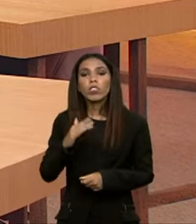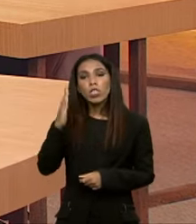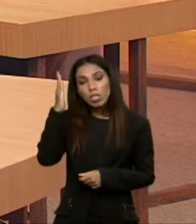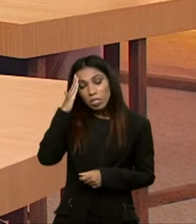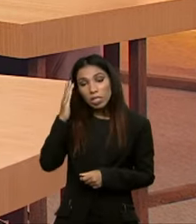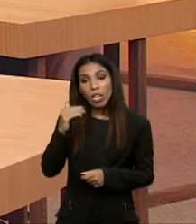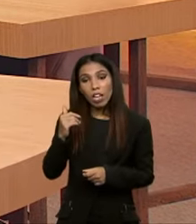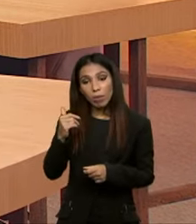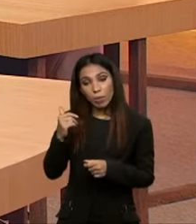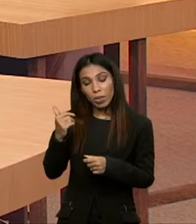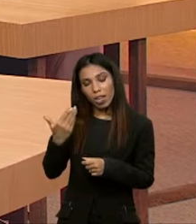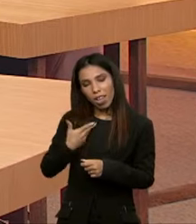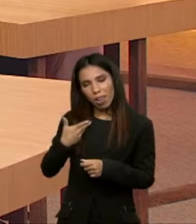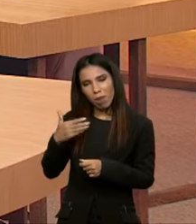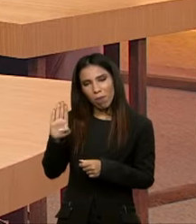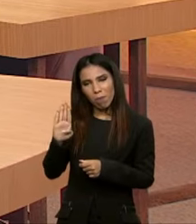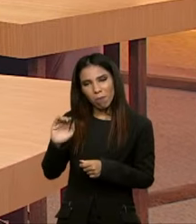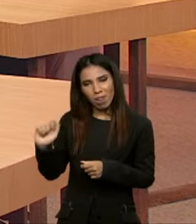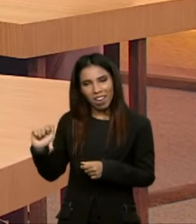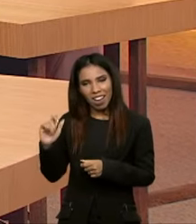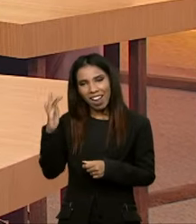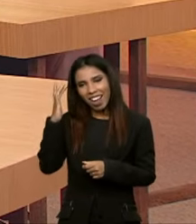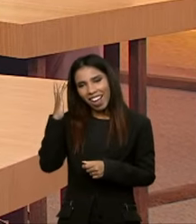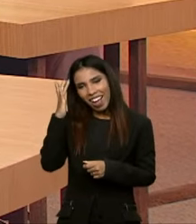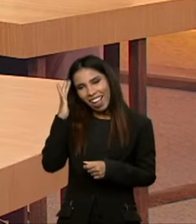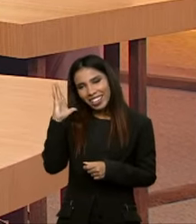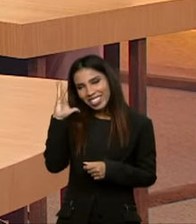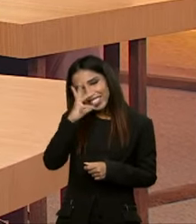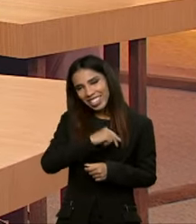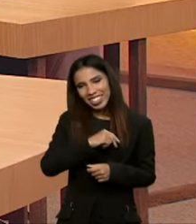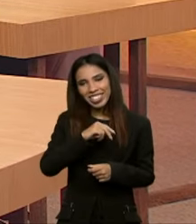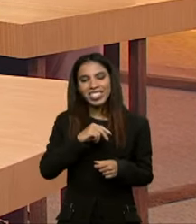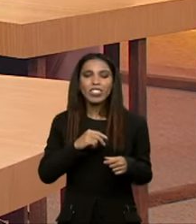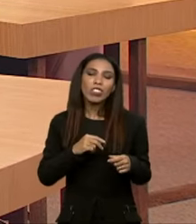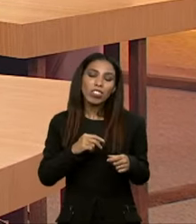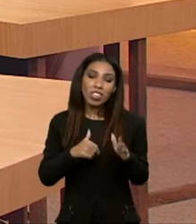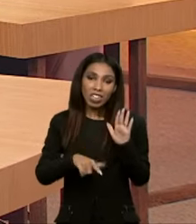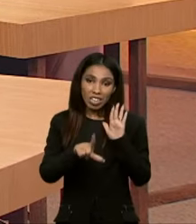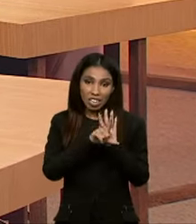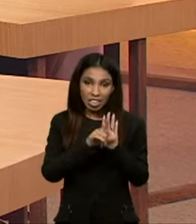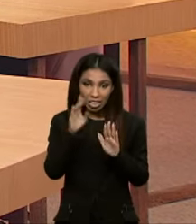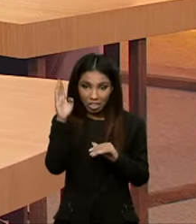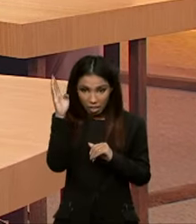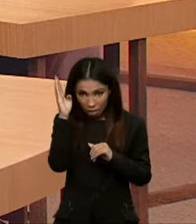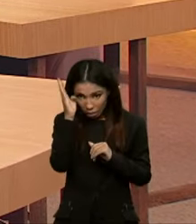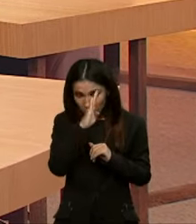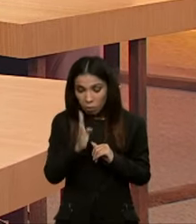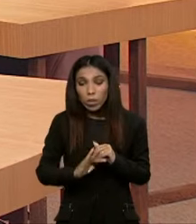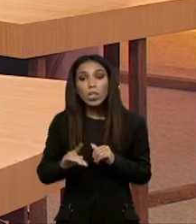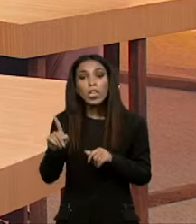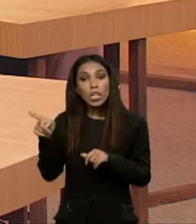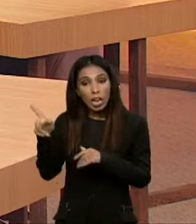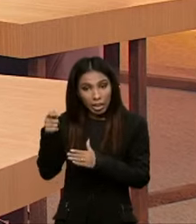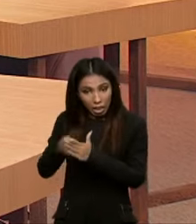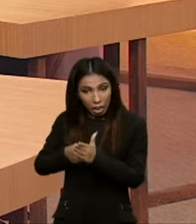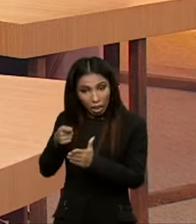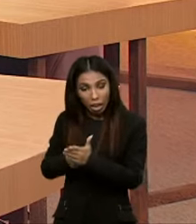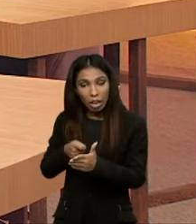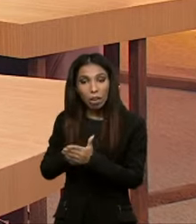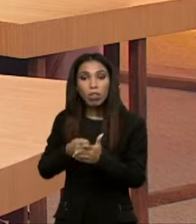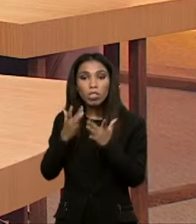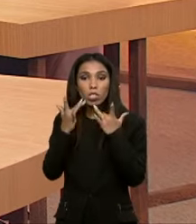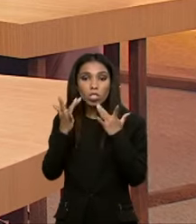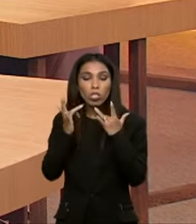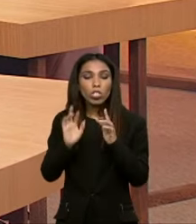Aires acham uma coisa linda existir uma lei como essa no Brasil e mesmo assim eles ralam lá para fazer teatro. Mas o que você vê aí